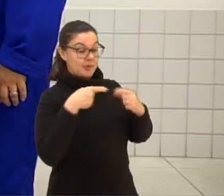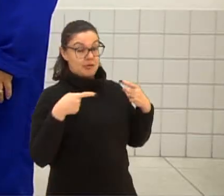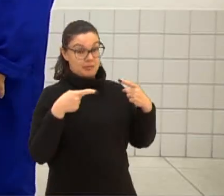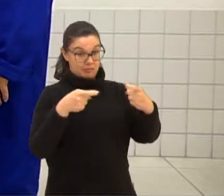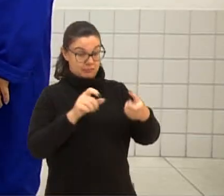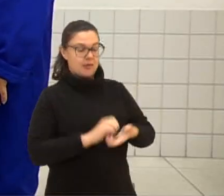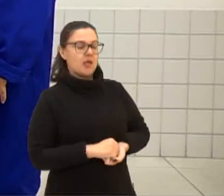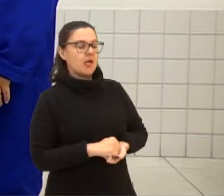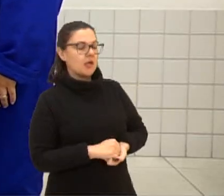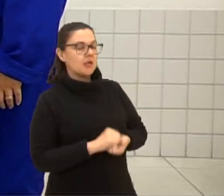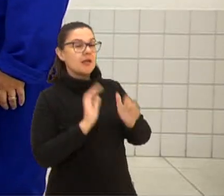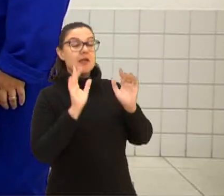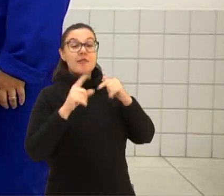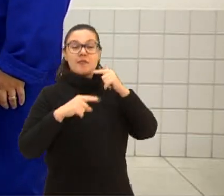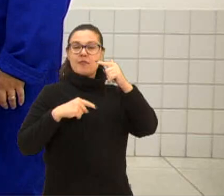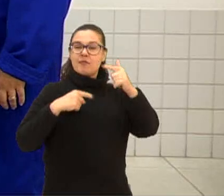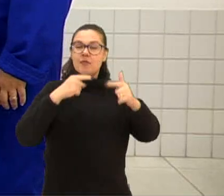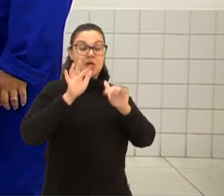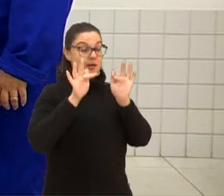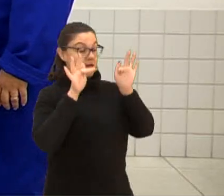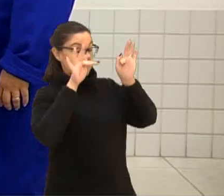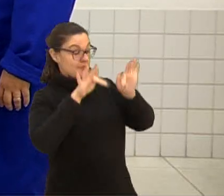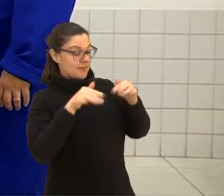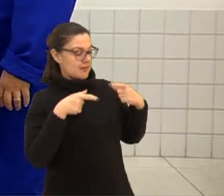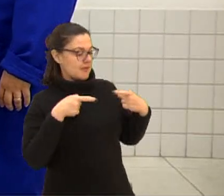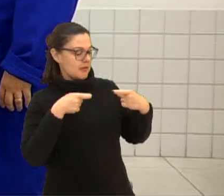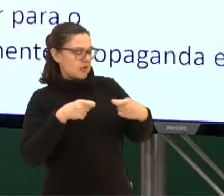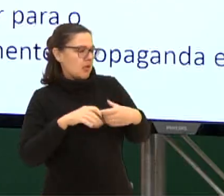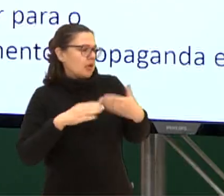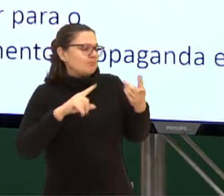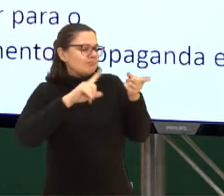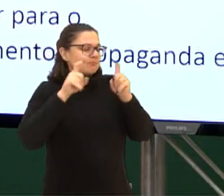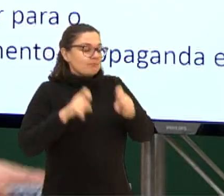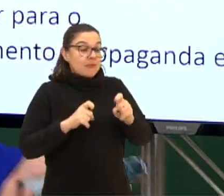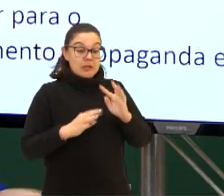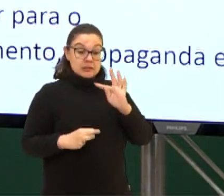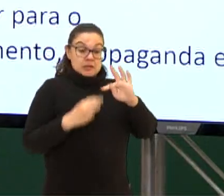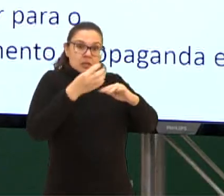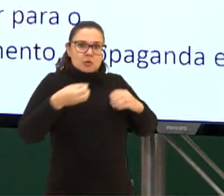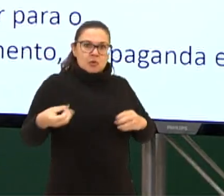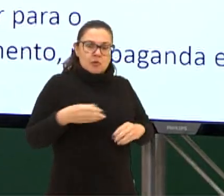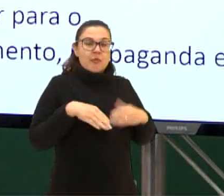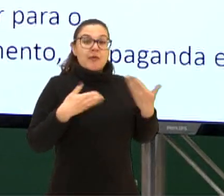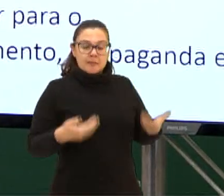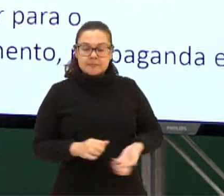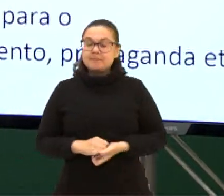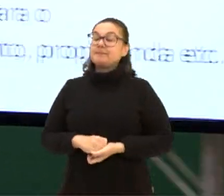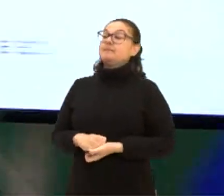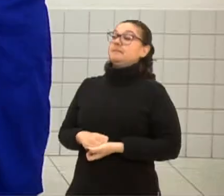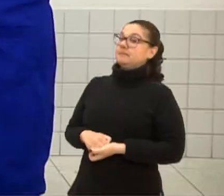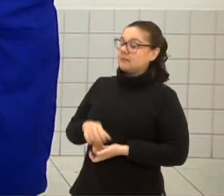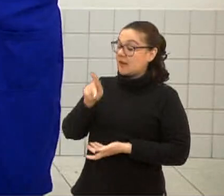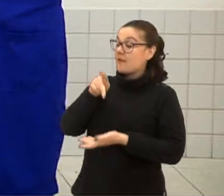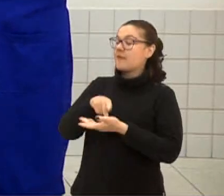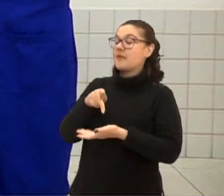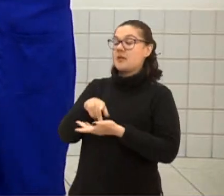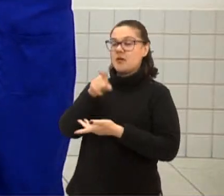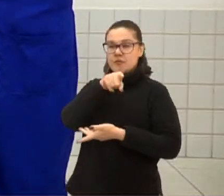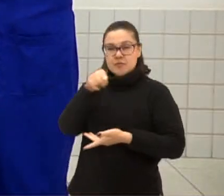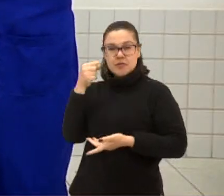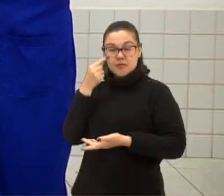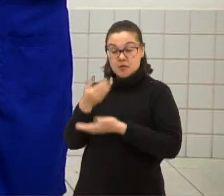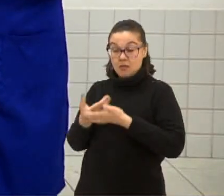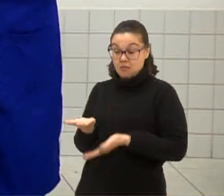tá? E depois do fim da guerra, o que fazer com essa tecnologia que foi criada para isso? Exatamente. Inclusive, vocês viram